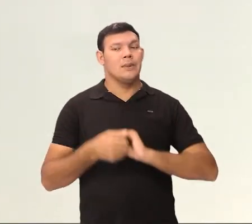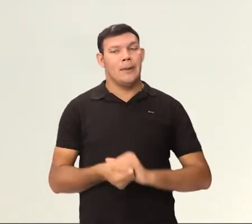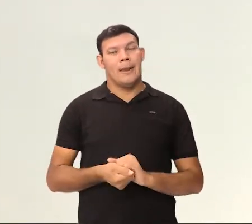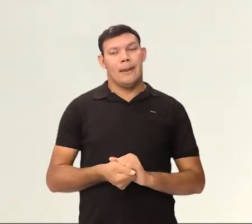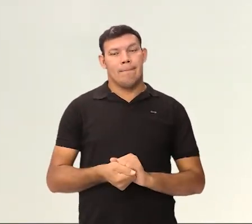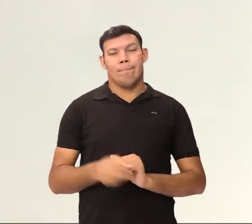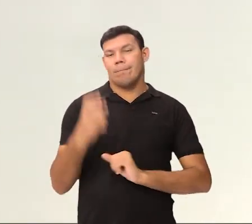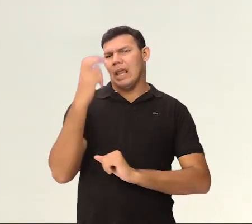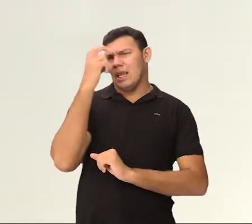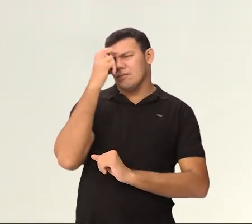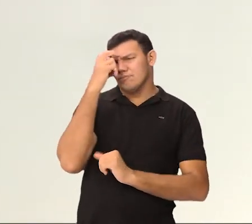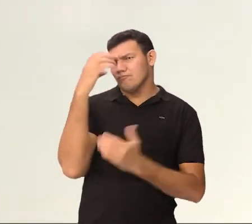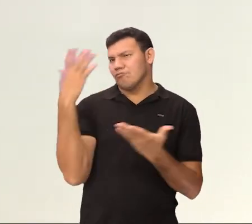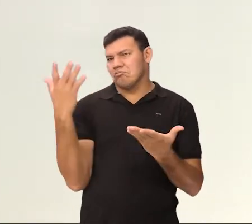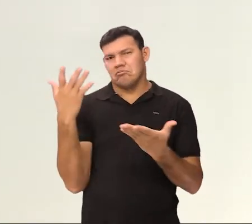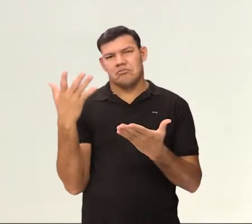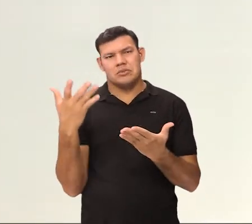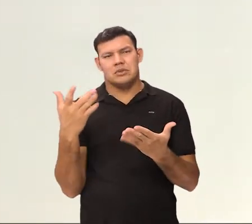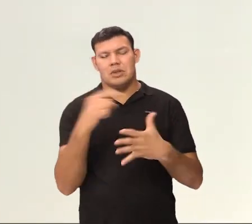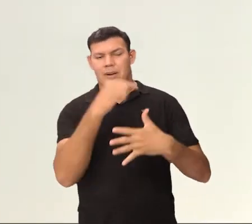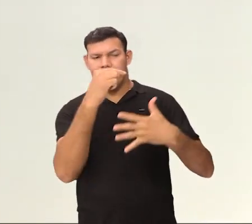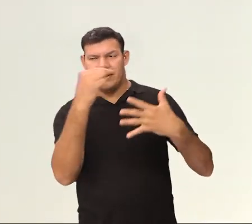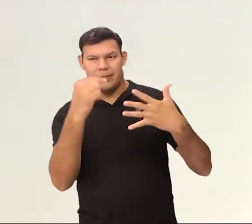a cultura ou os traços e